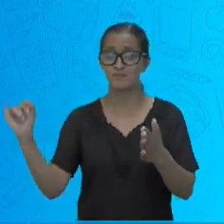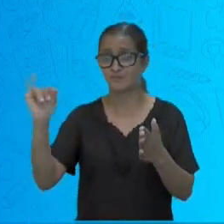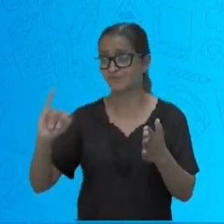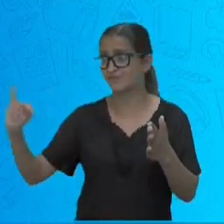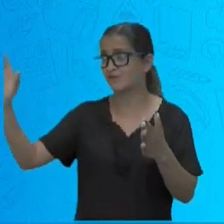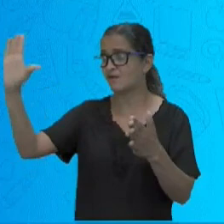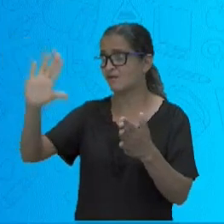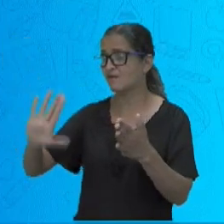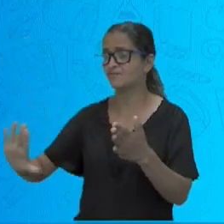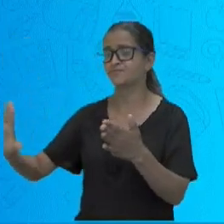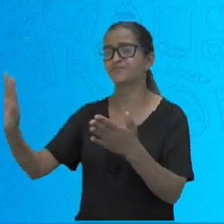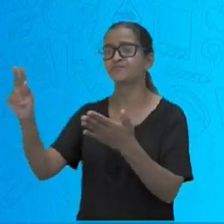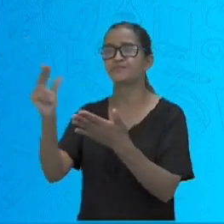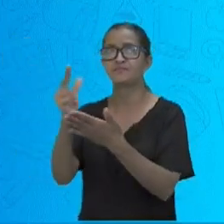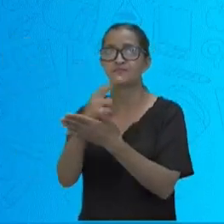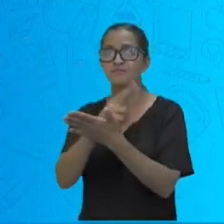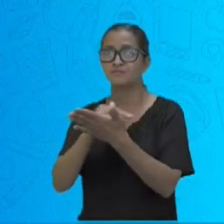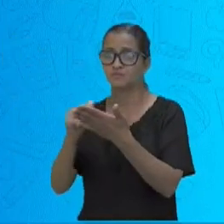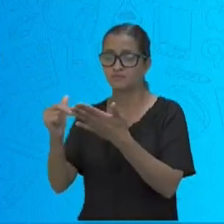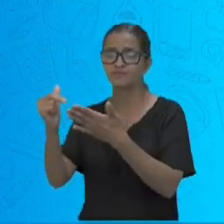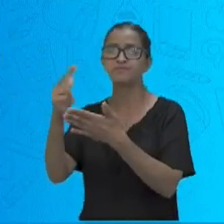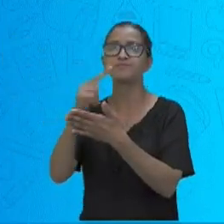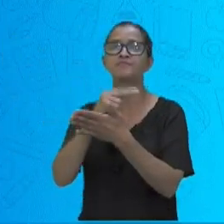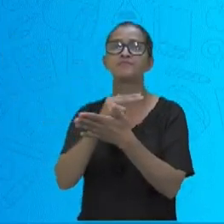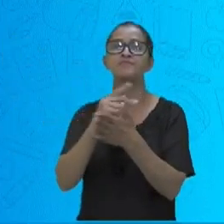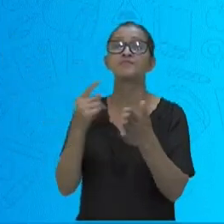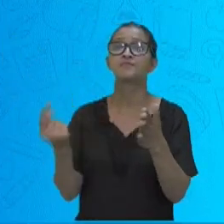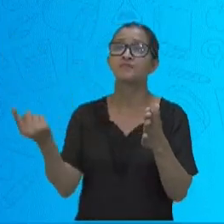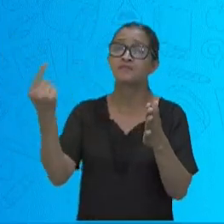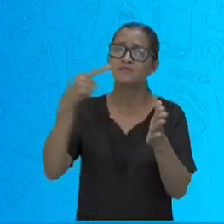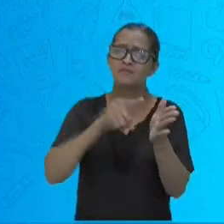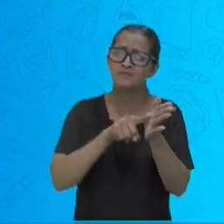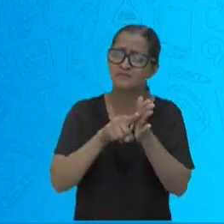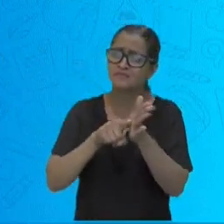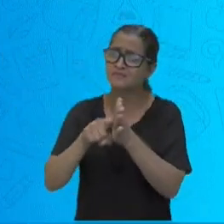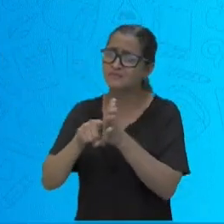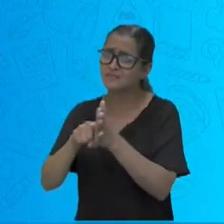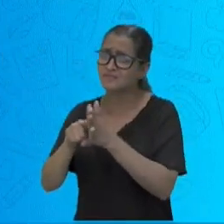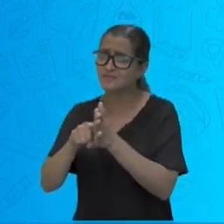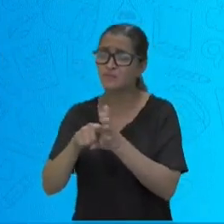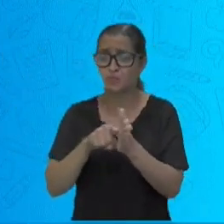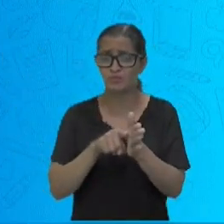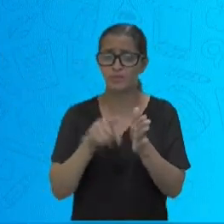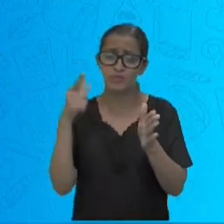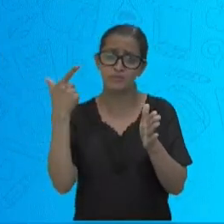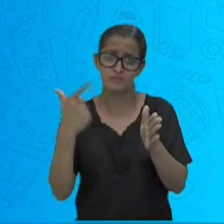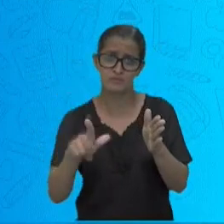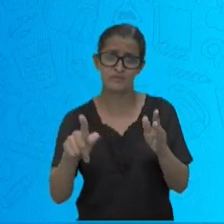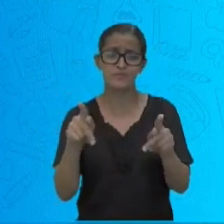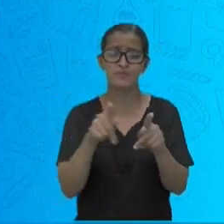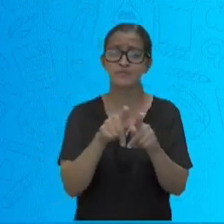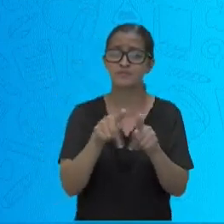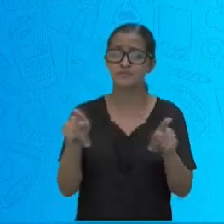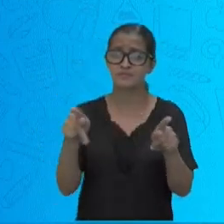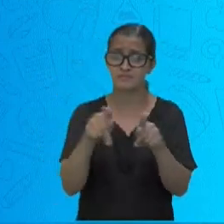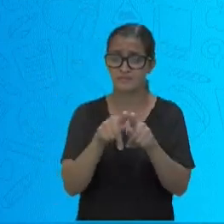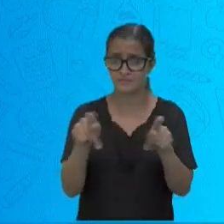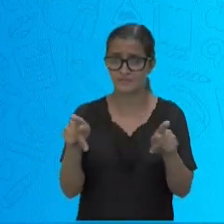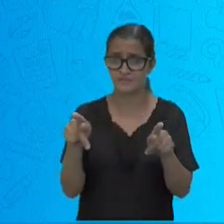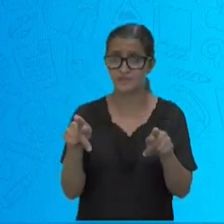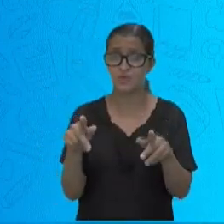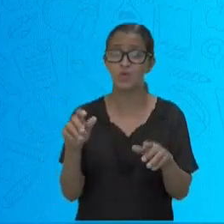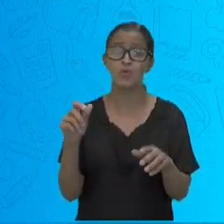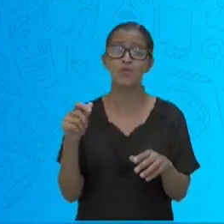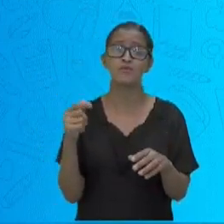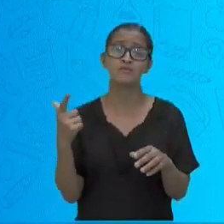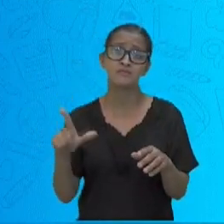Vamos então olhar aqui na pesquisa de uma outra professora, pois agora nós estamos falando da turma B.